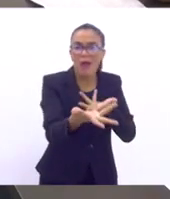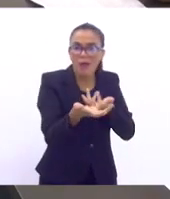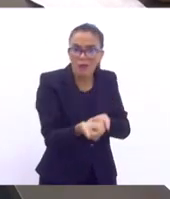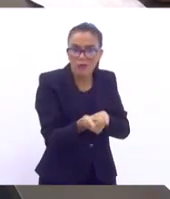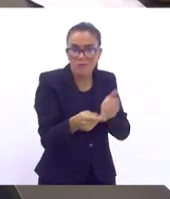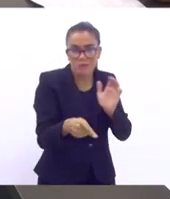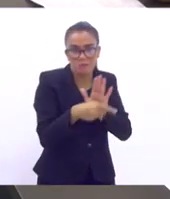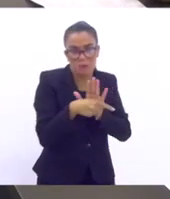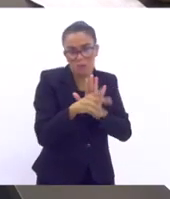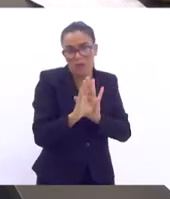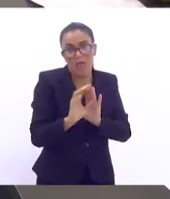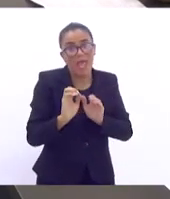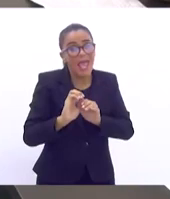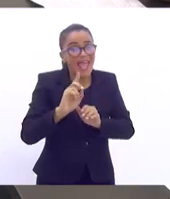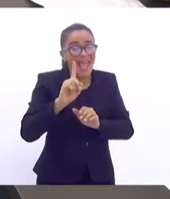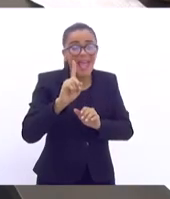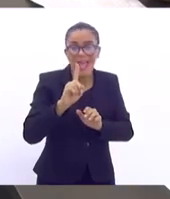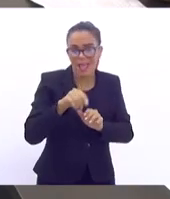então